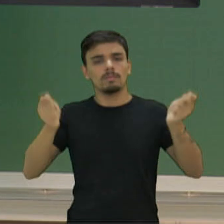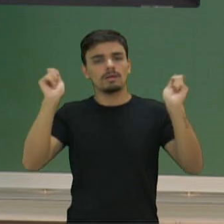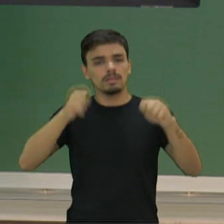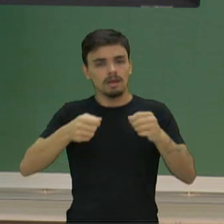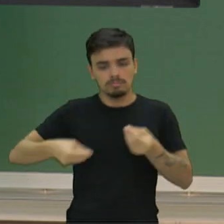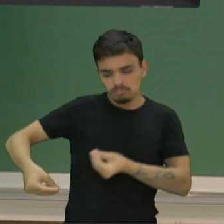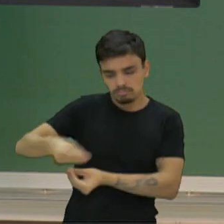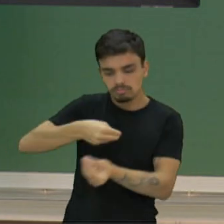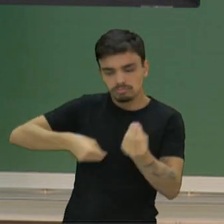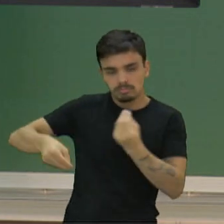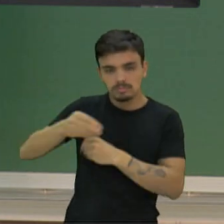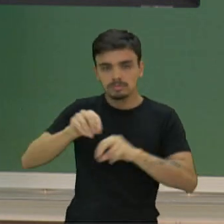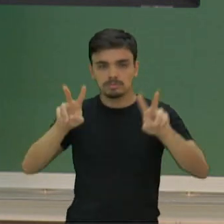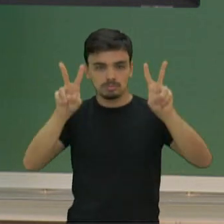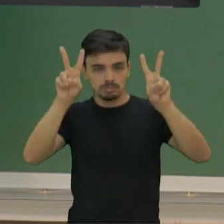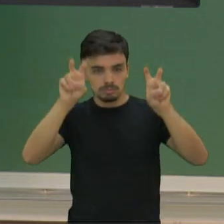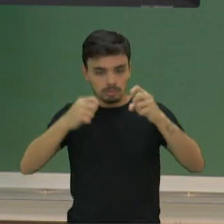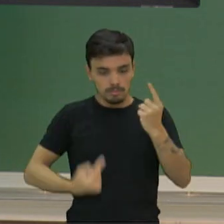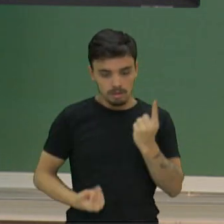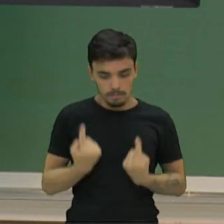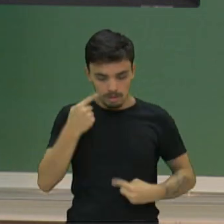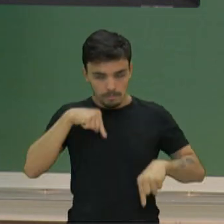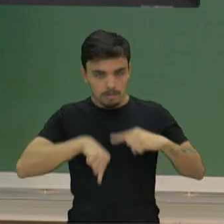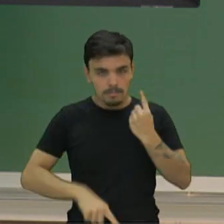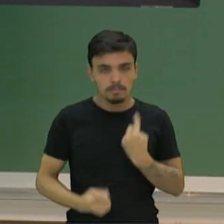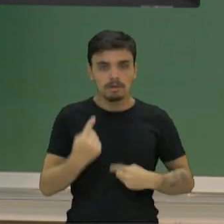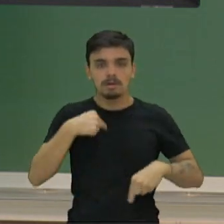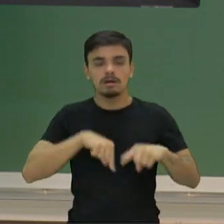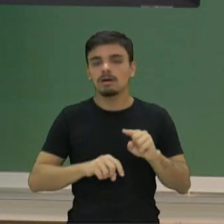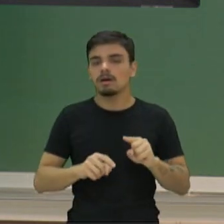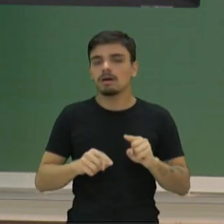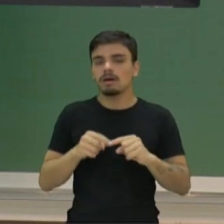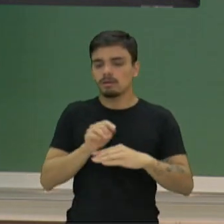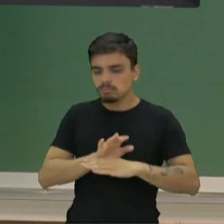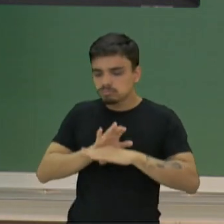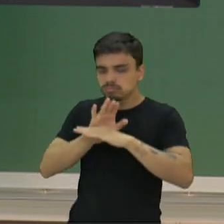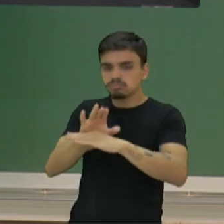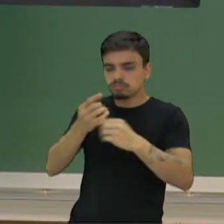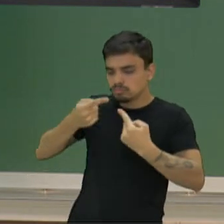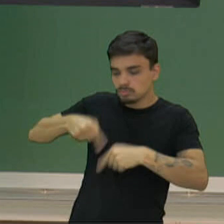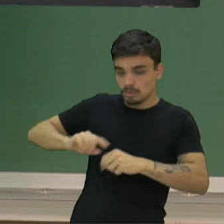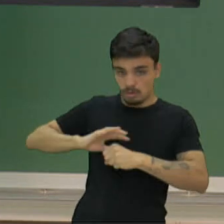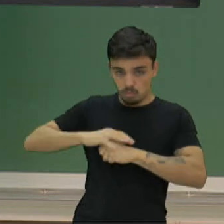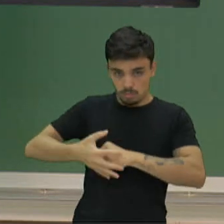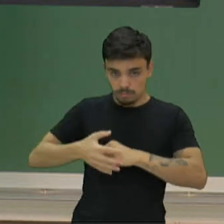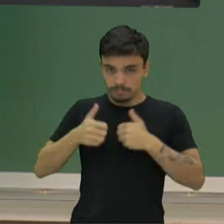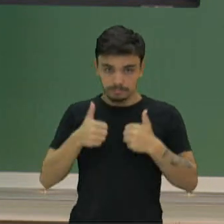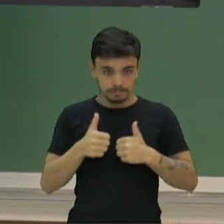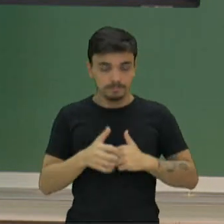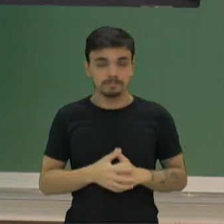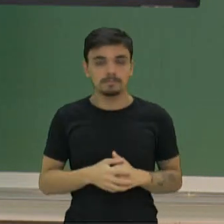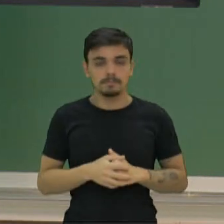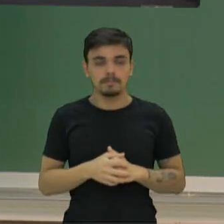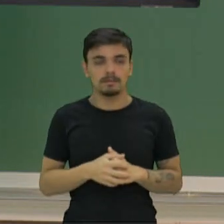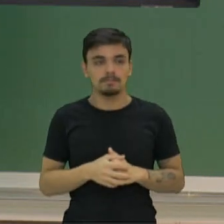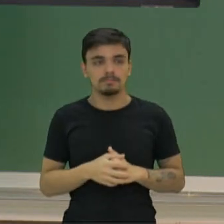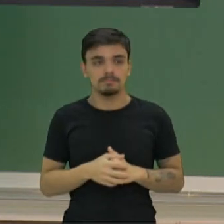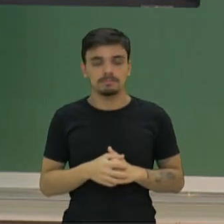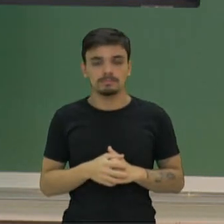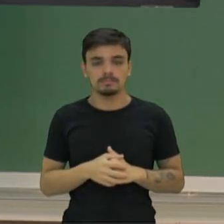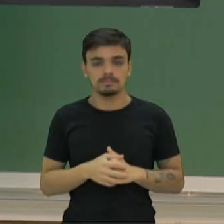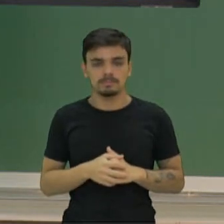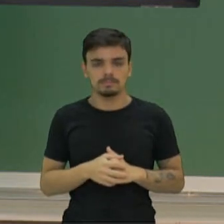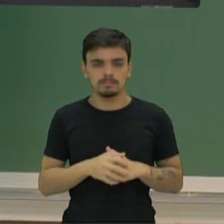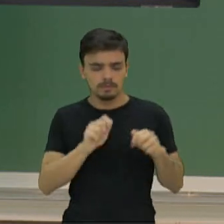estar envolvido aí na questão dos hormônios femininos no combate ao coronavírus. Vamos lá então. Foi